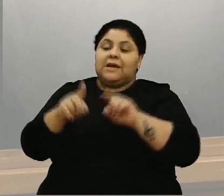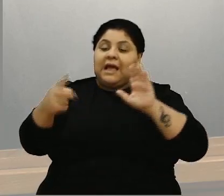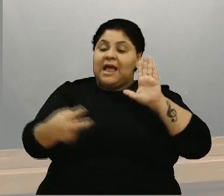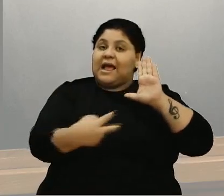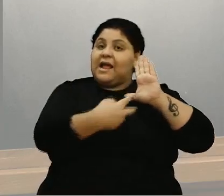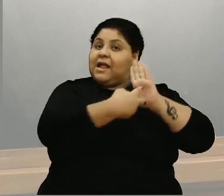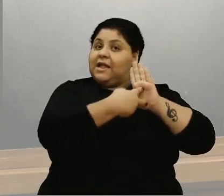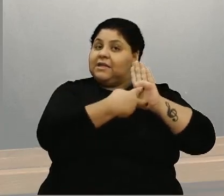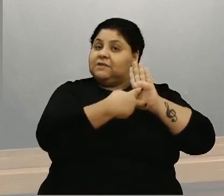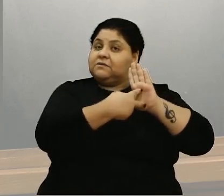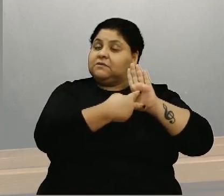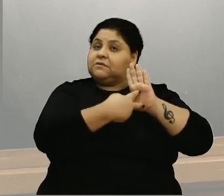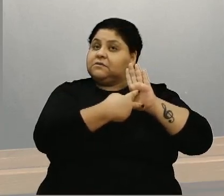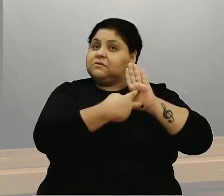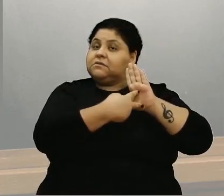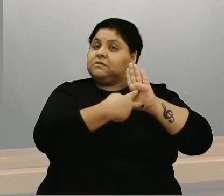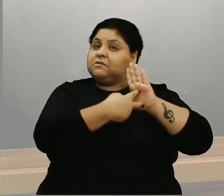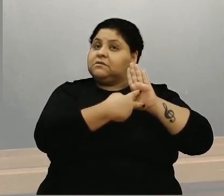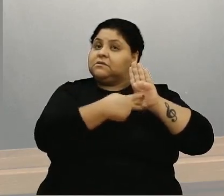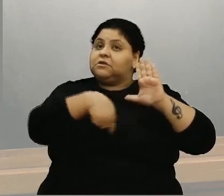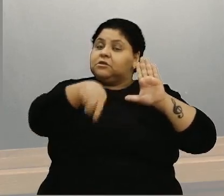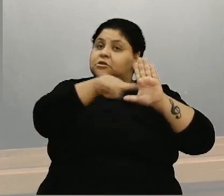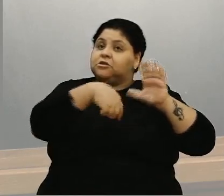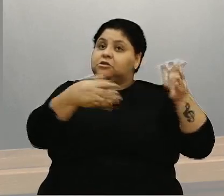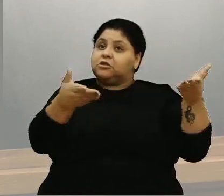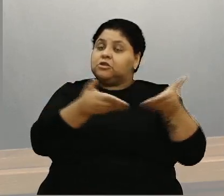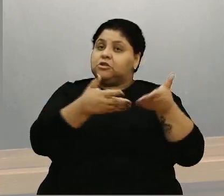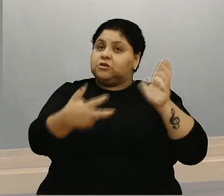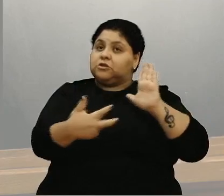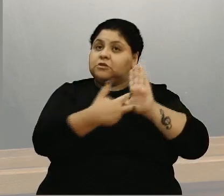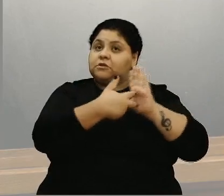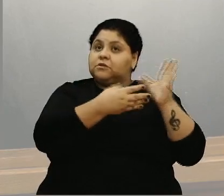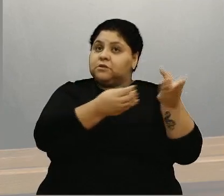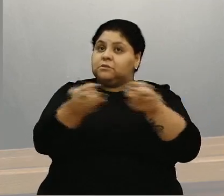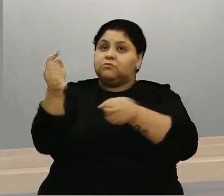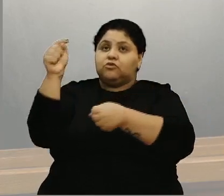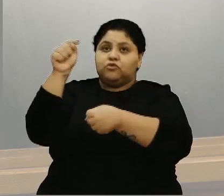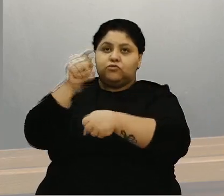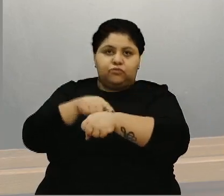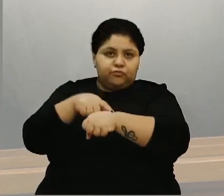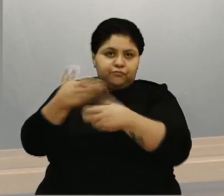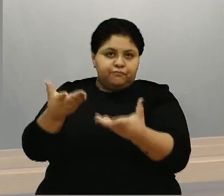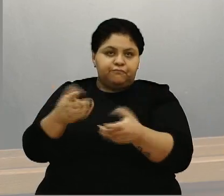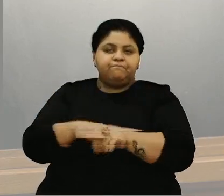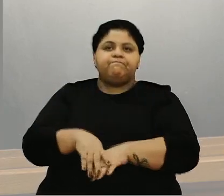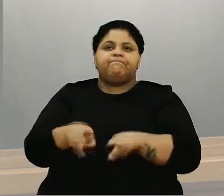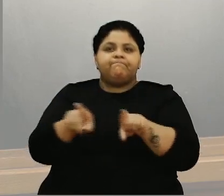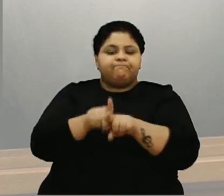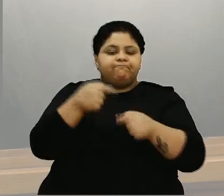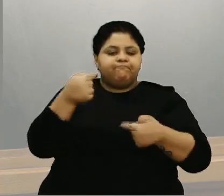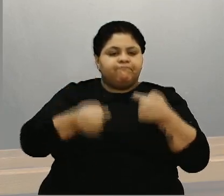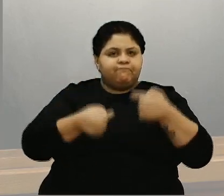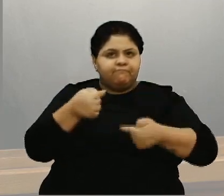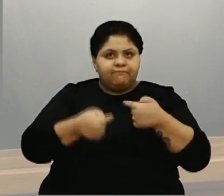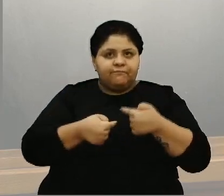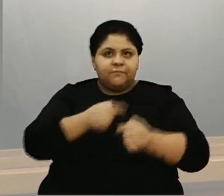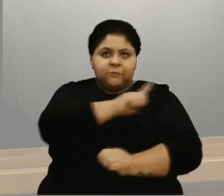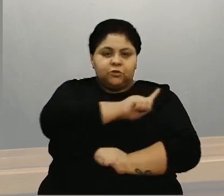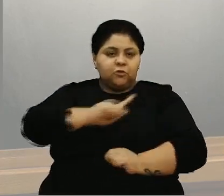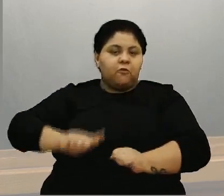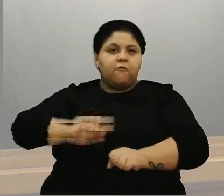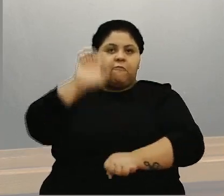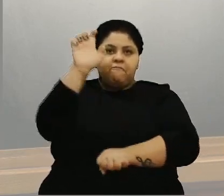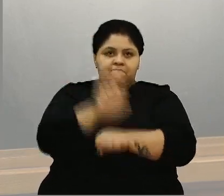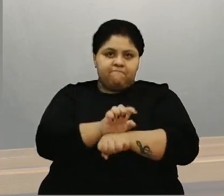para questões que nós já vemos alertando há tempo. Além da discussão do governo do estado,